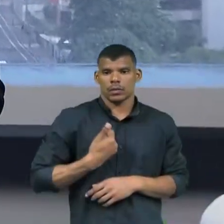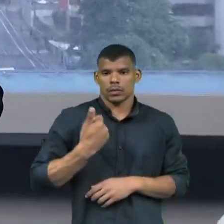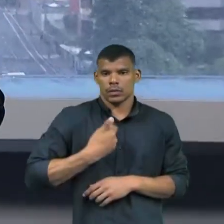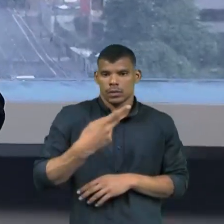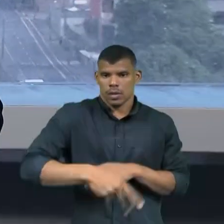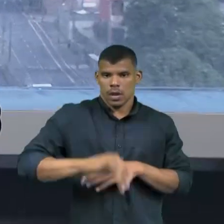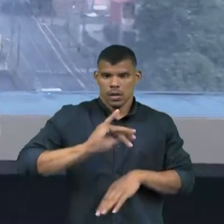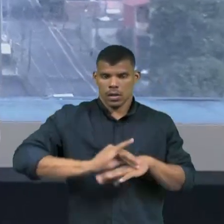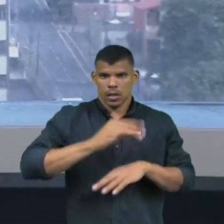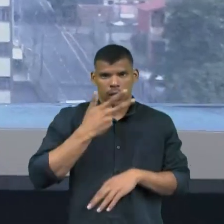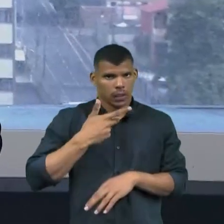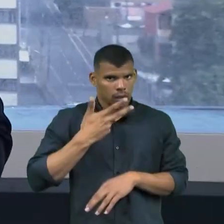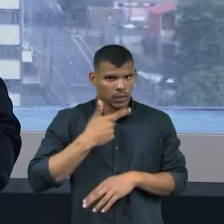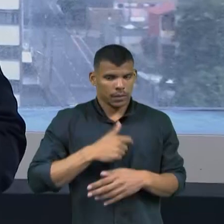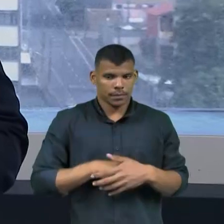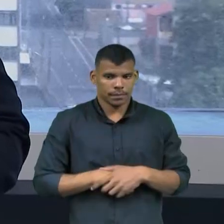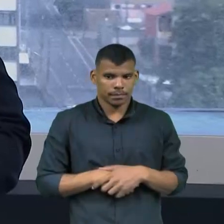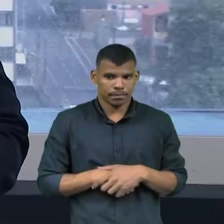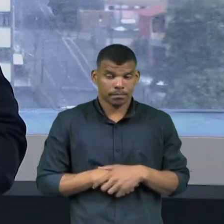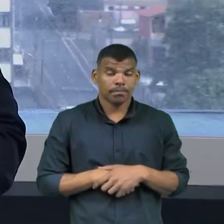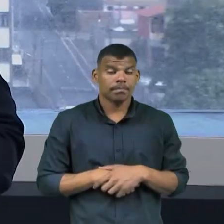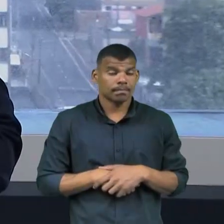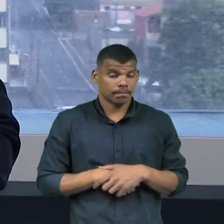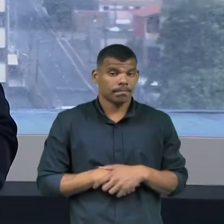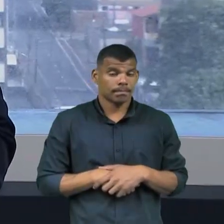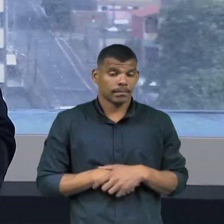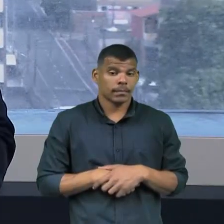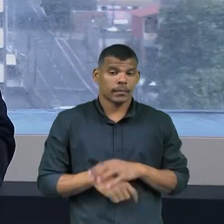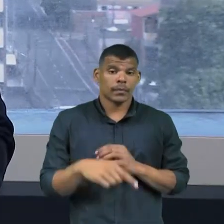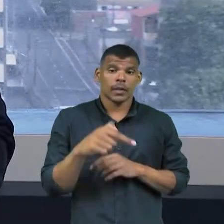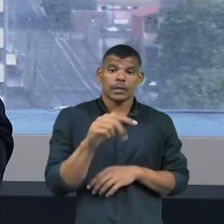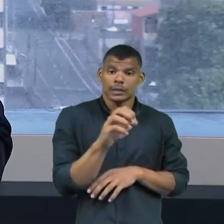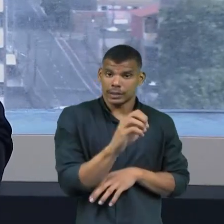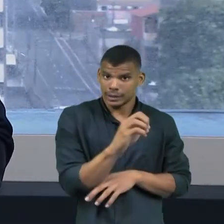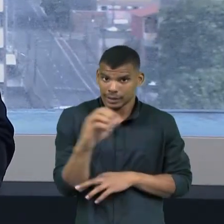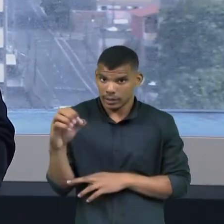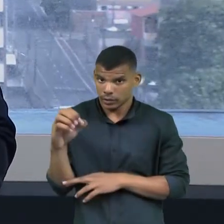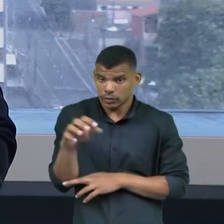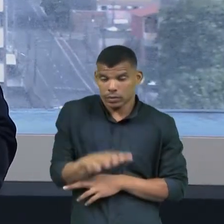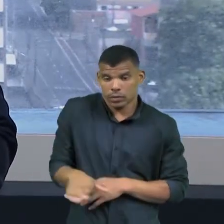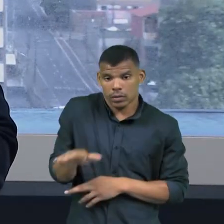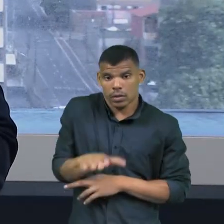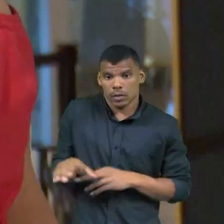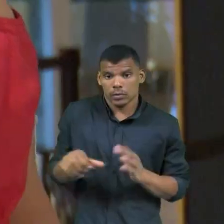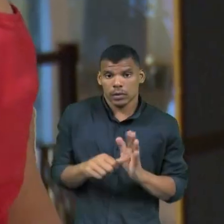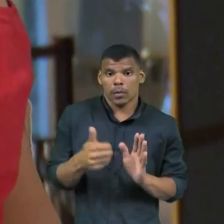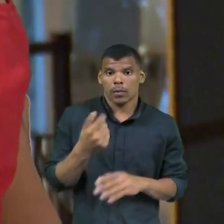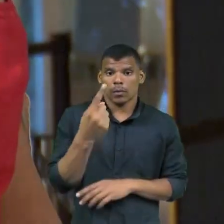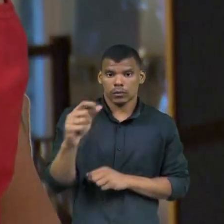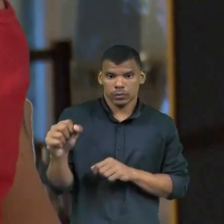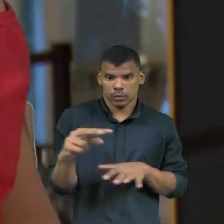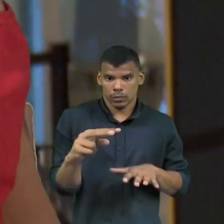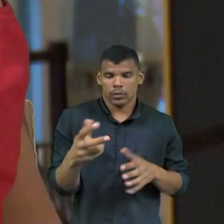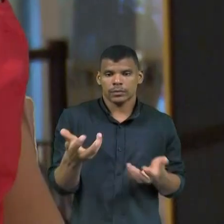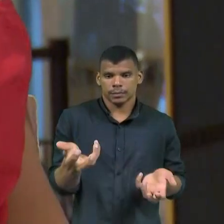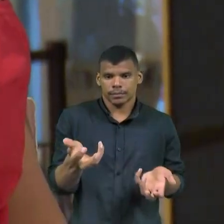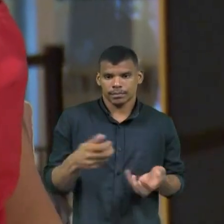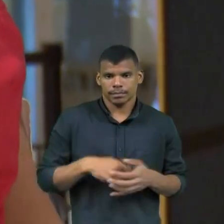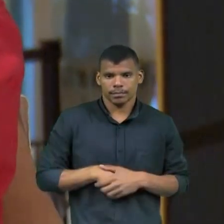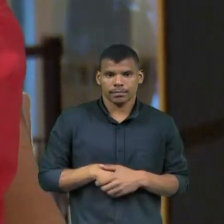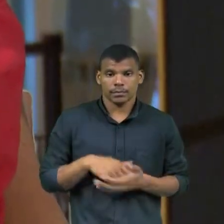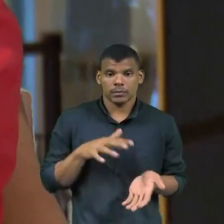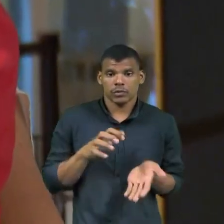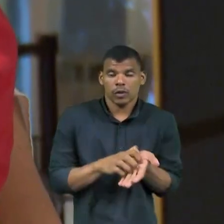capital. A expectativa é vacinar pelo menos 700 crianças nessa primeira semana. A servidora